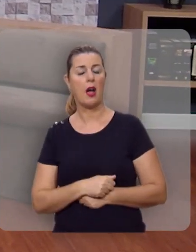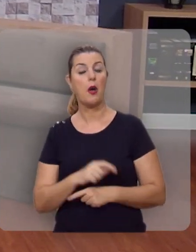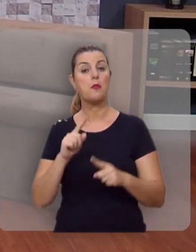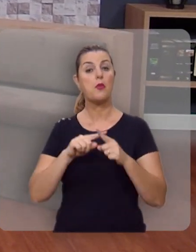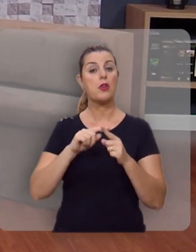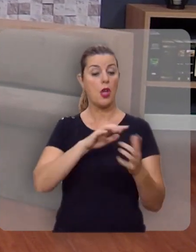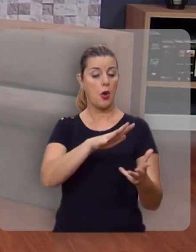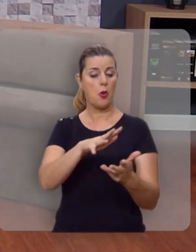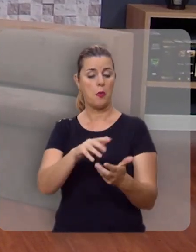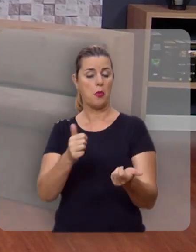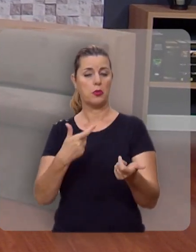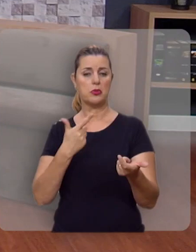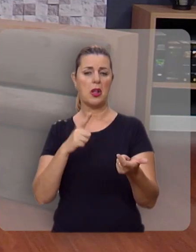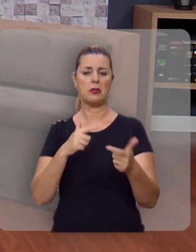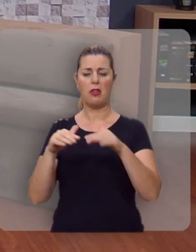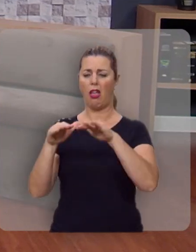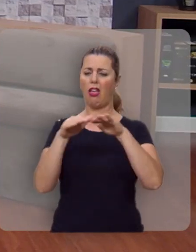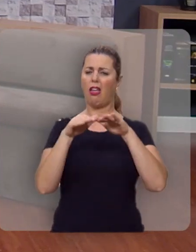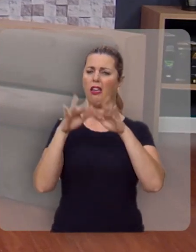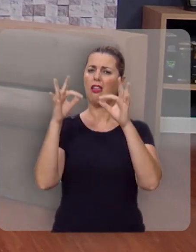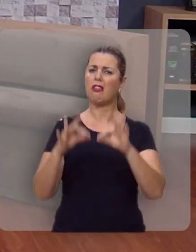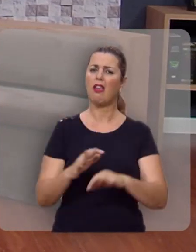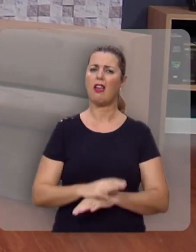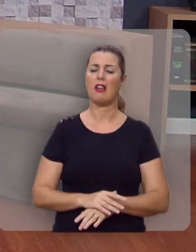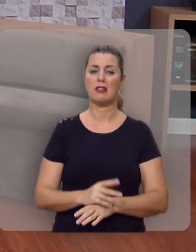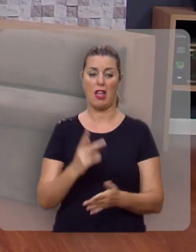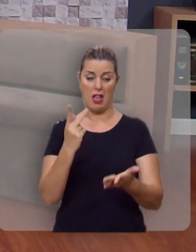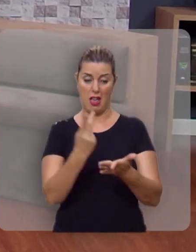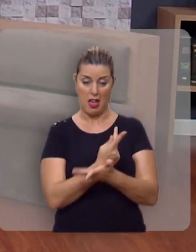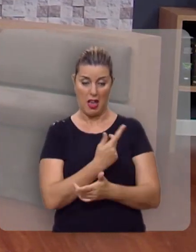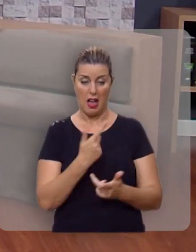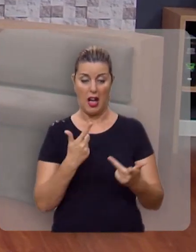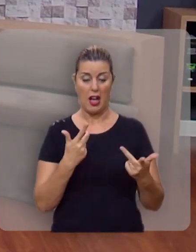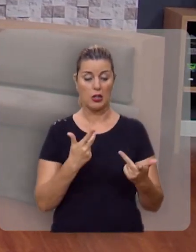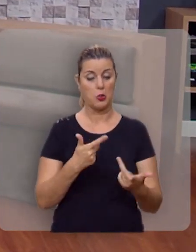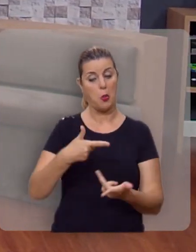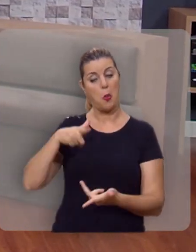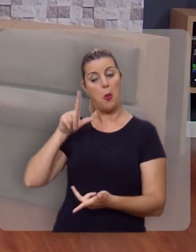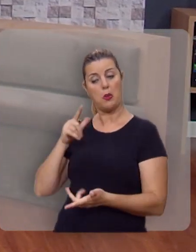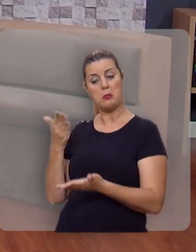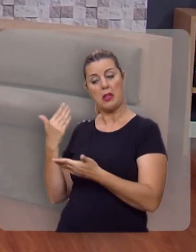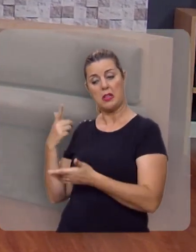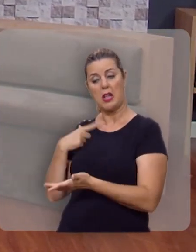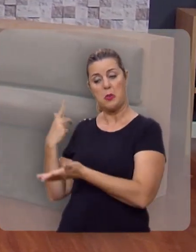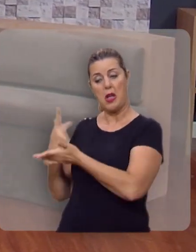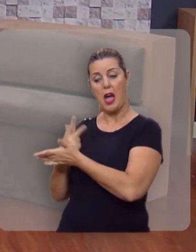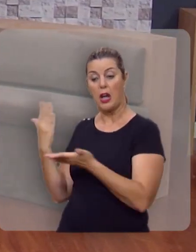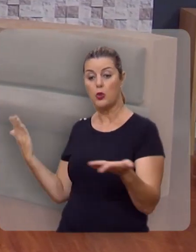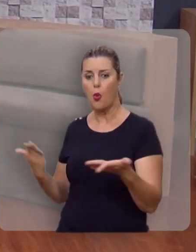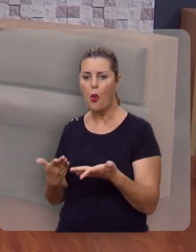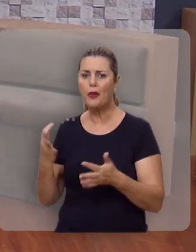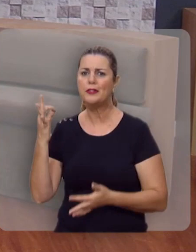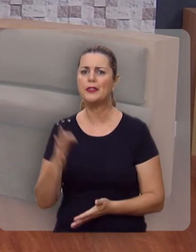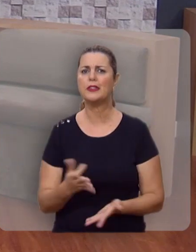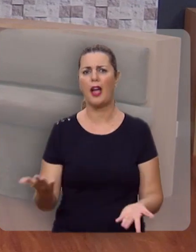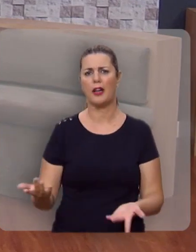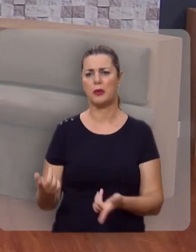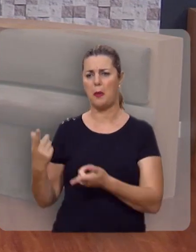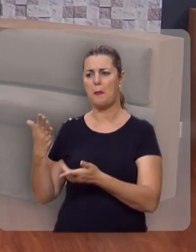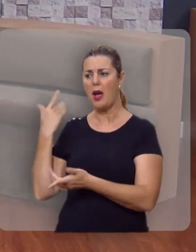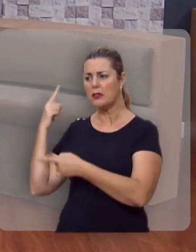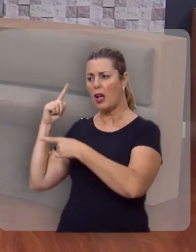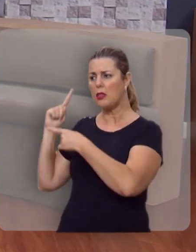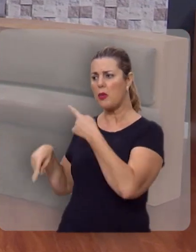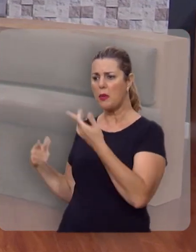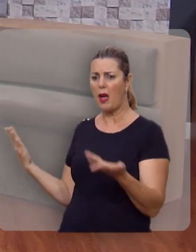o mundo não tem padrão absoluto. O que era errado ontem é certo e aplaudido hoje. Aquilo que era